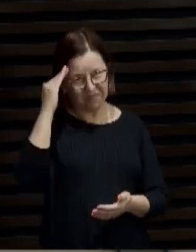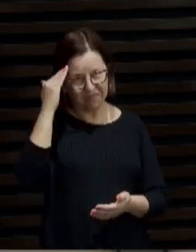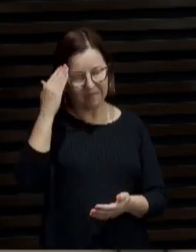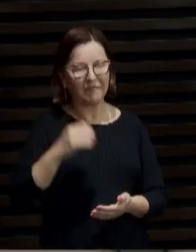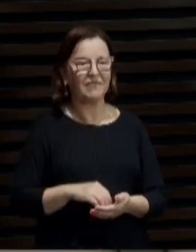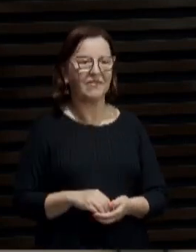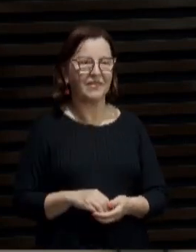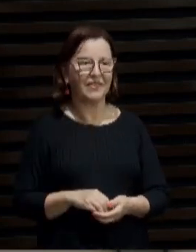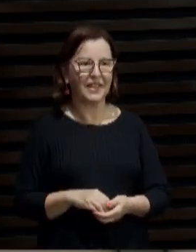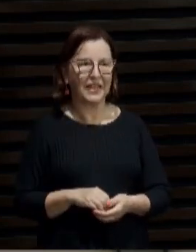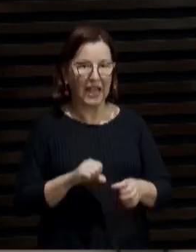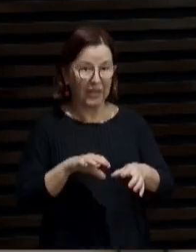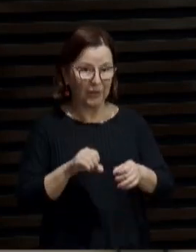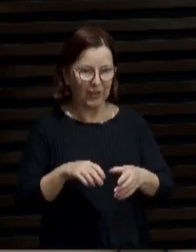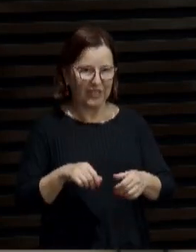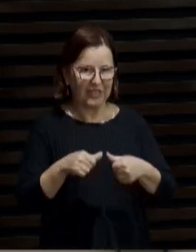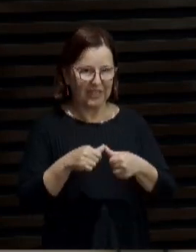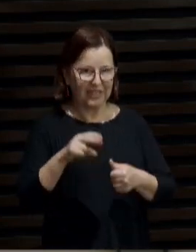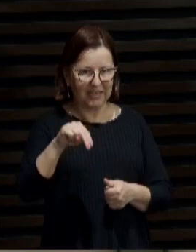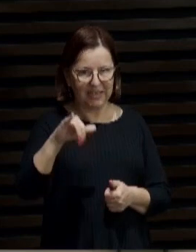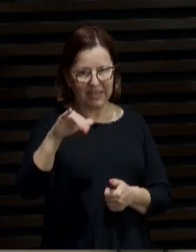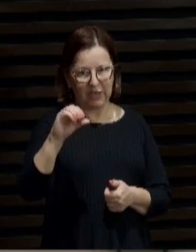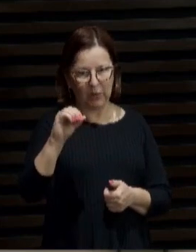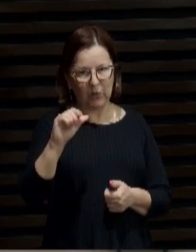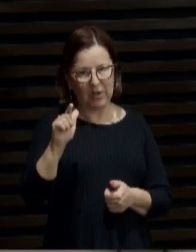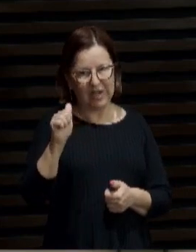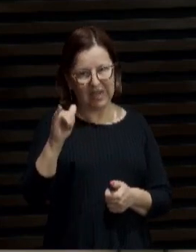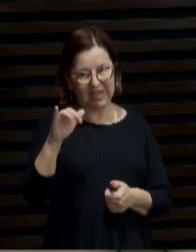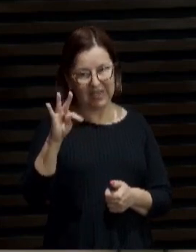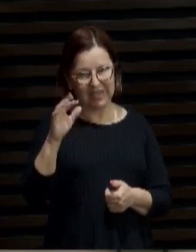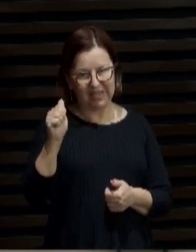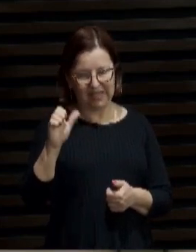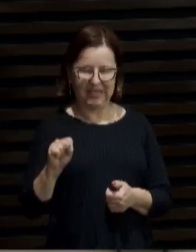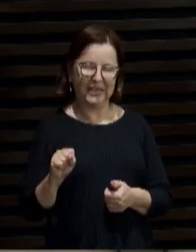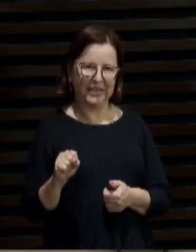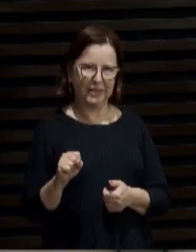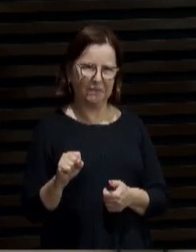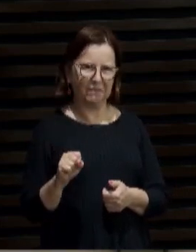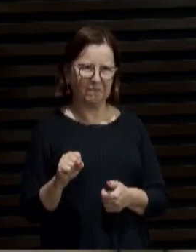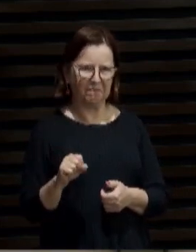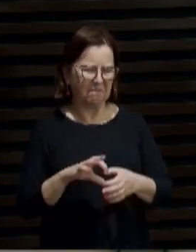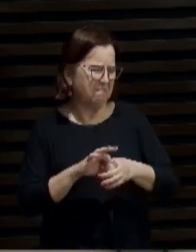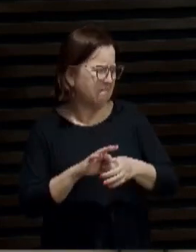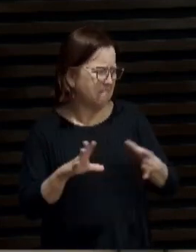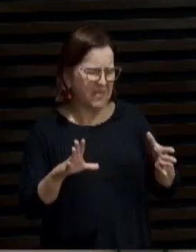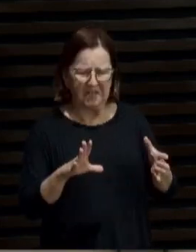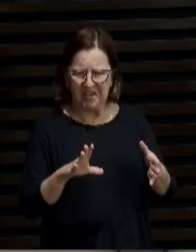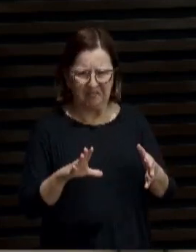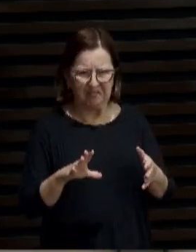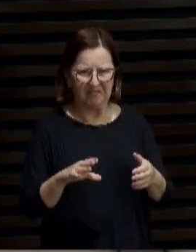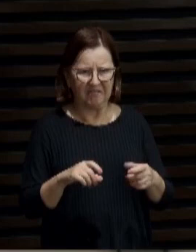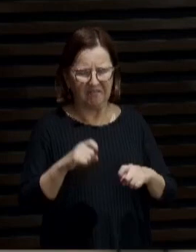A doutrina dos nicolaítas, a semelhança da doutrina de Balaão, era permissiva, relativista e